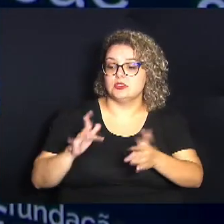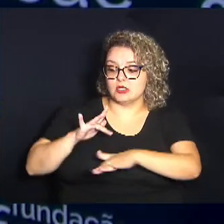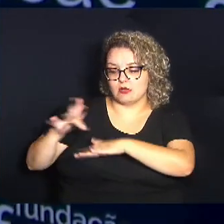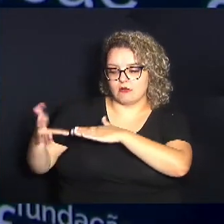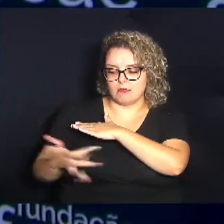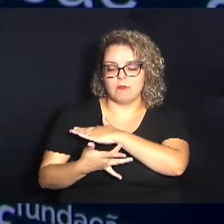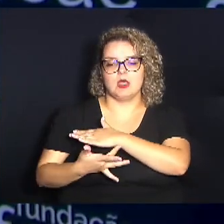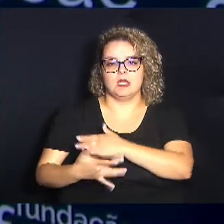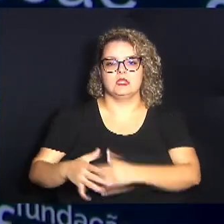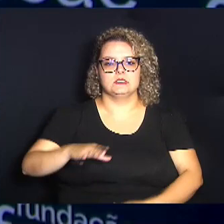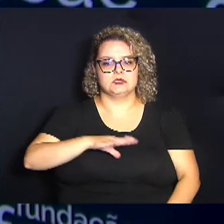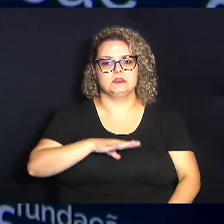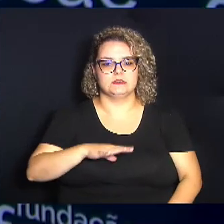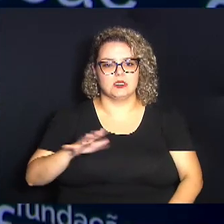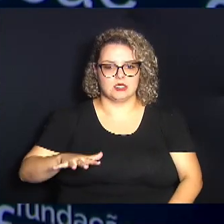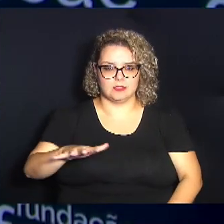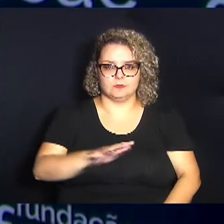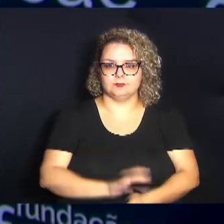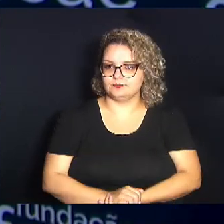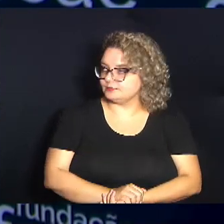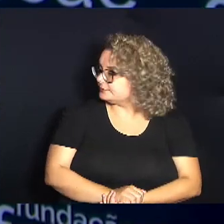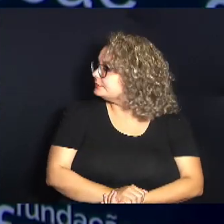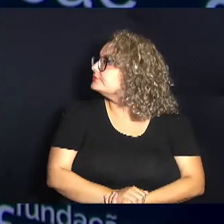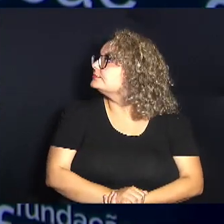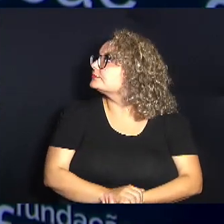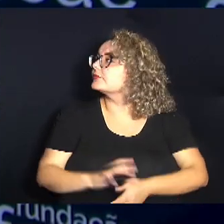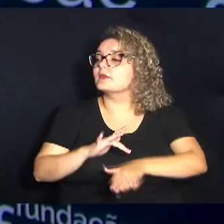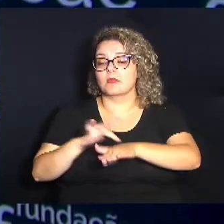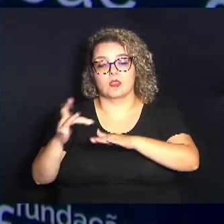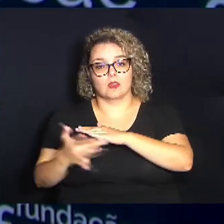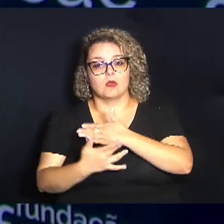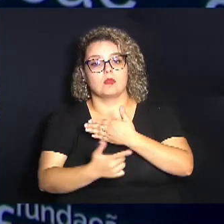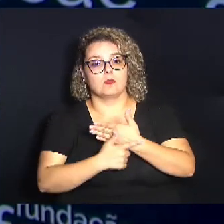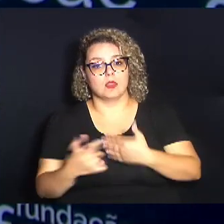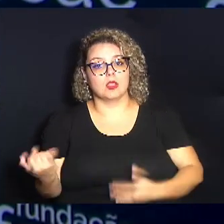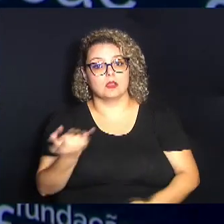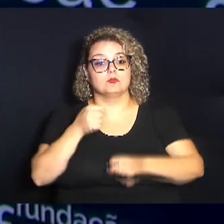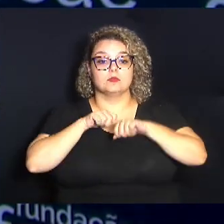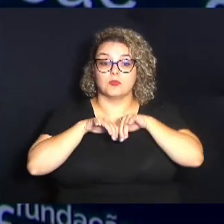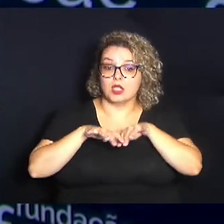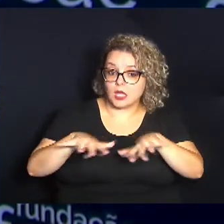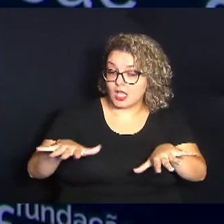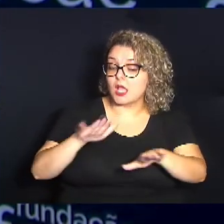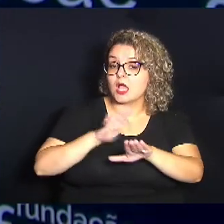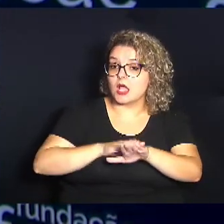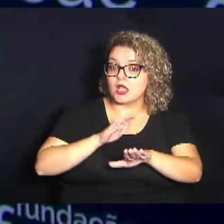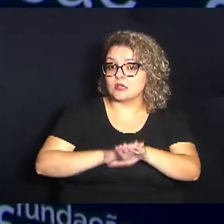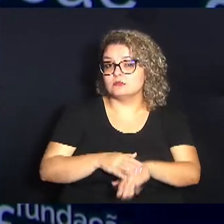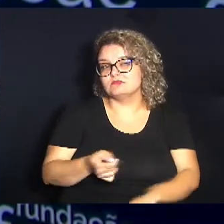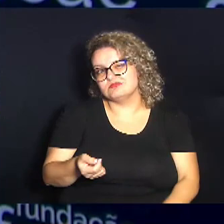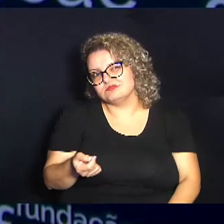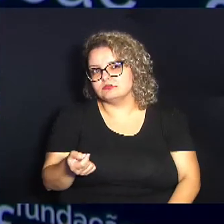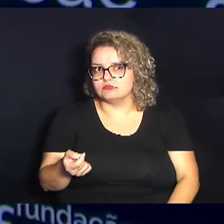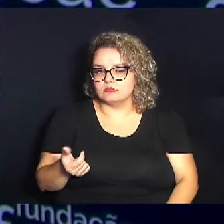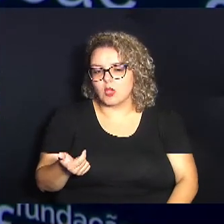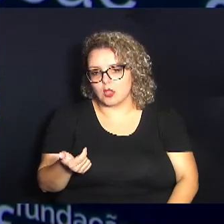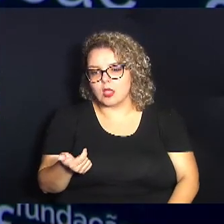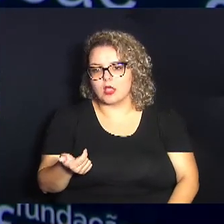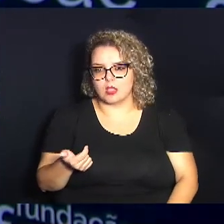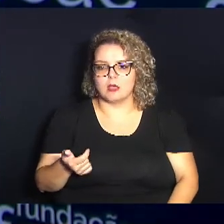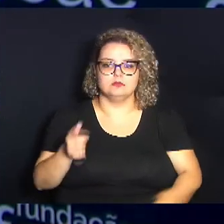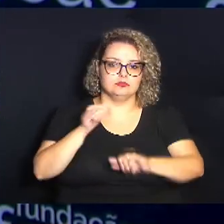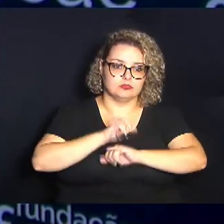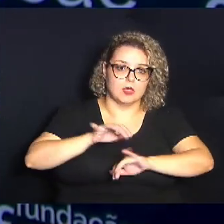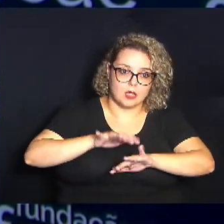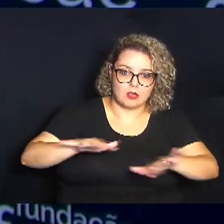Campinas e região. A imprensa, ela desempenha um papel fundamental em repercutir ações que teriam pouca